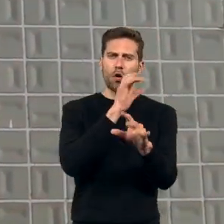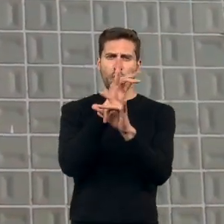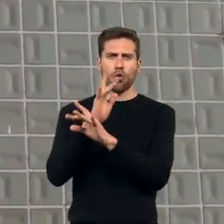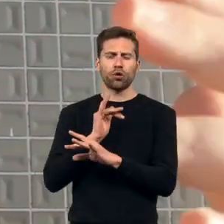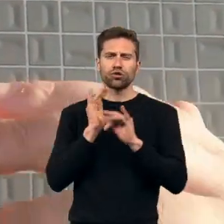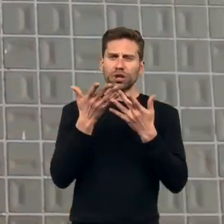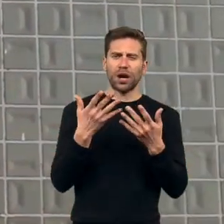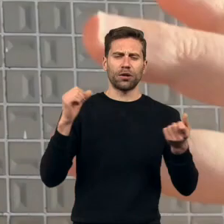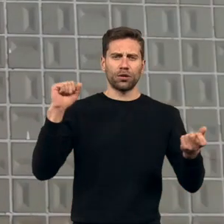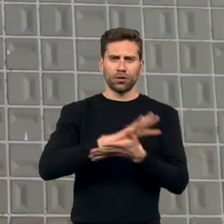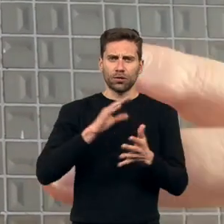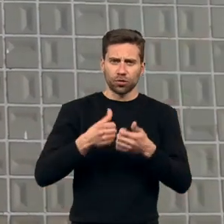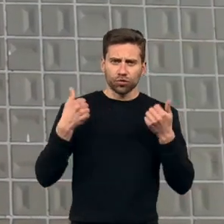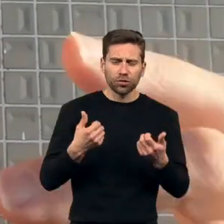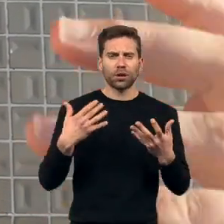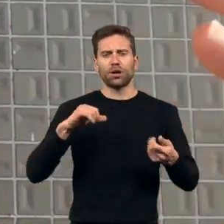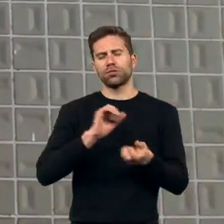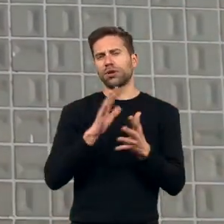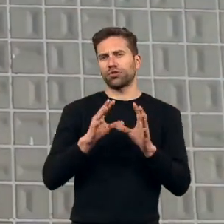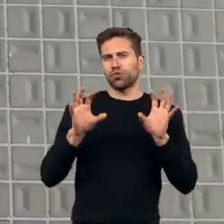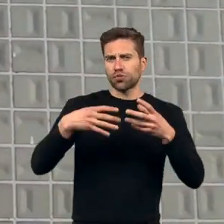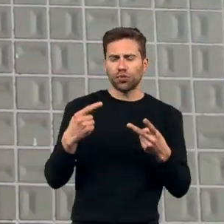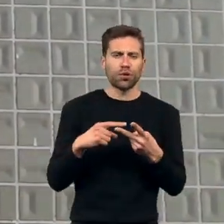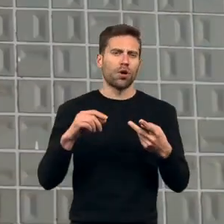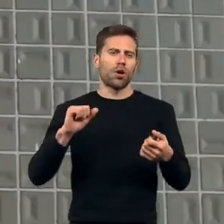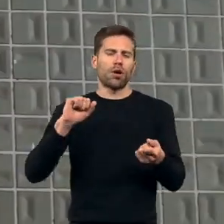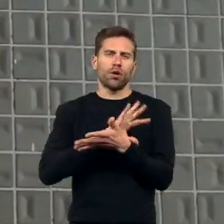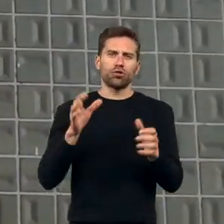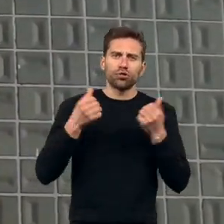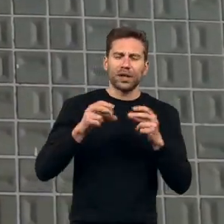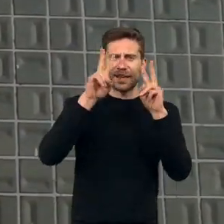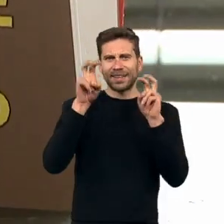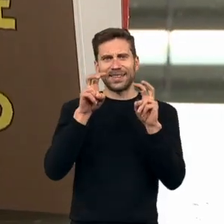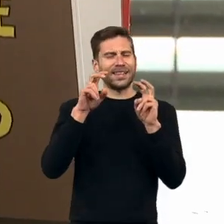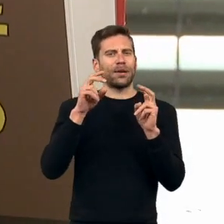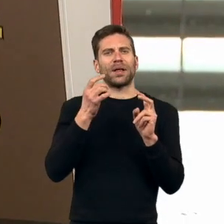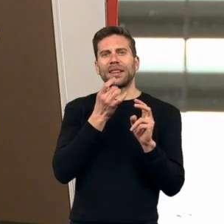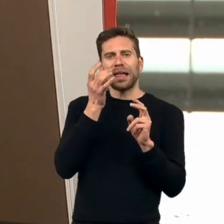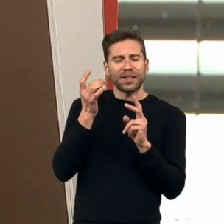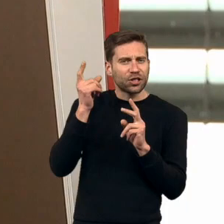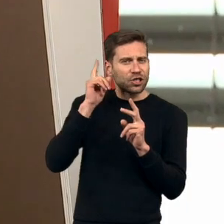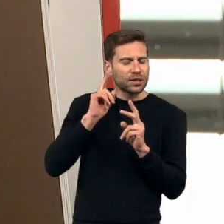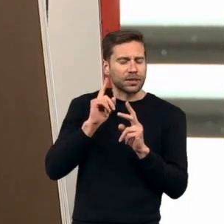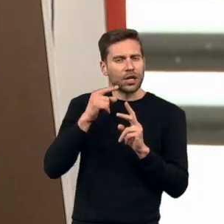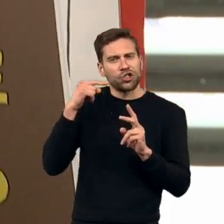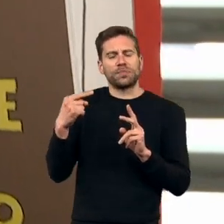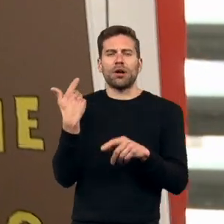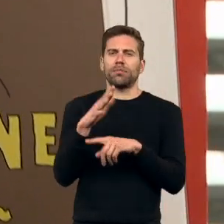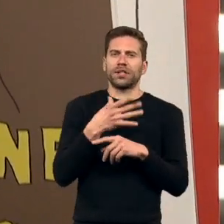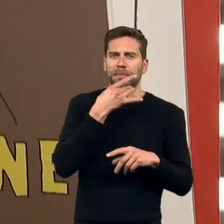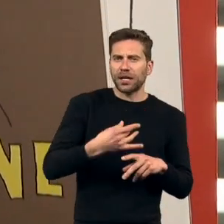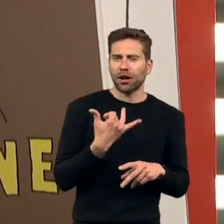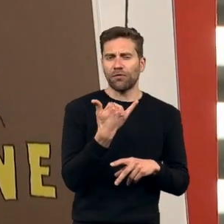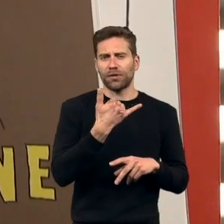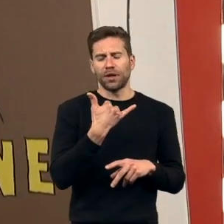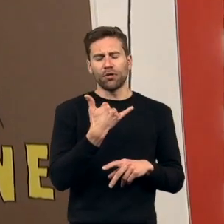quais jornais coletivos, jornais comemorativos do Natal ou do 25 de Abril. E com o